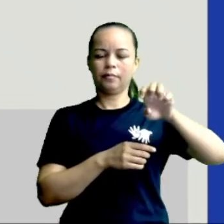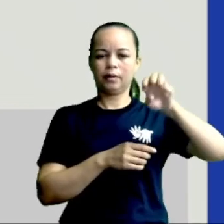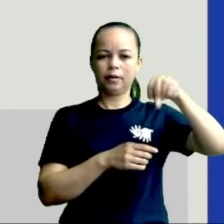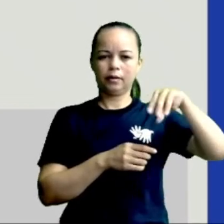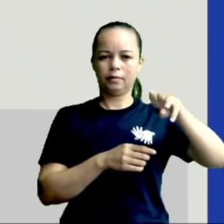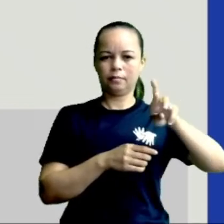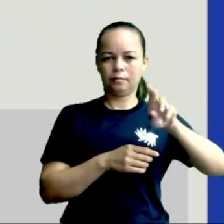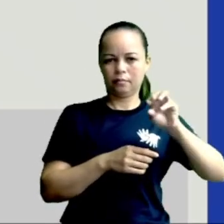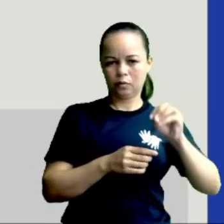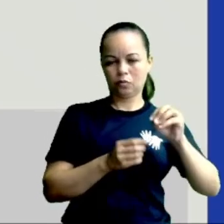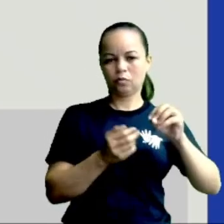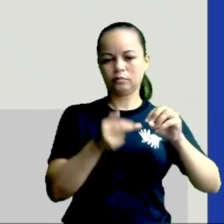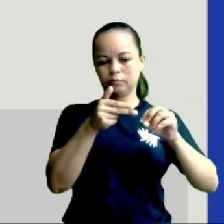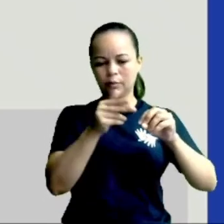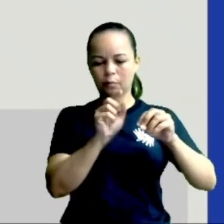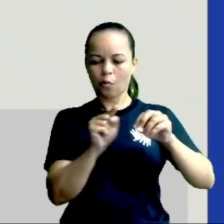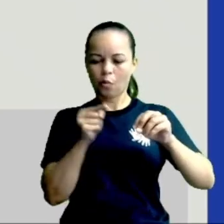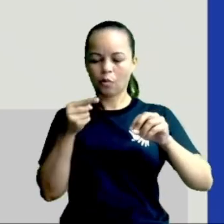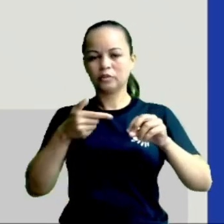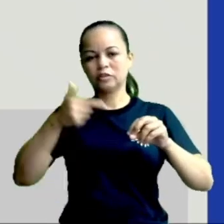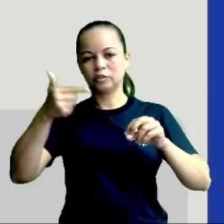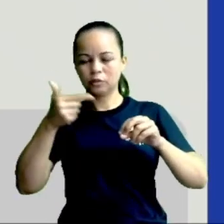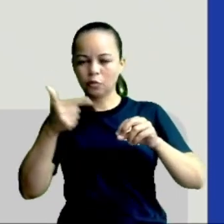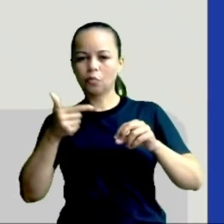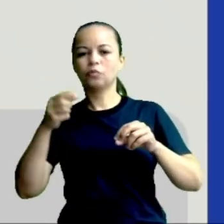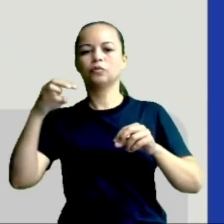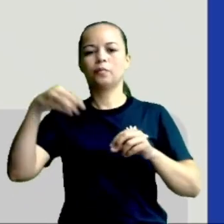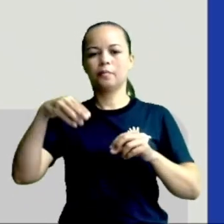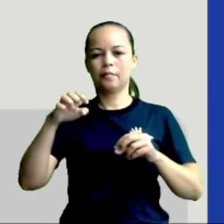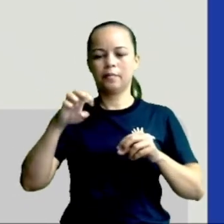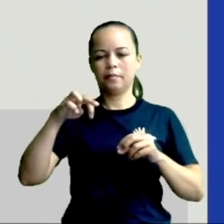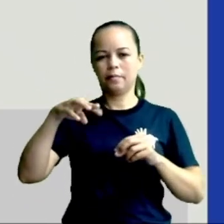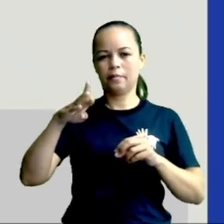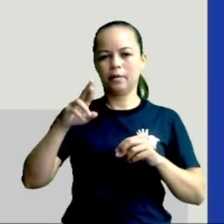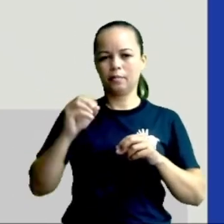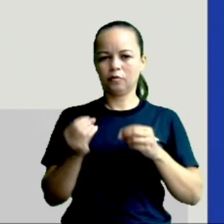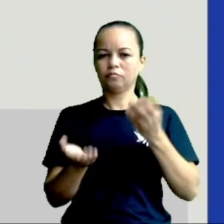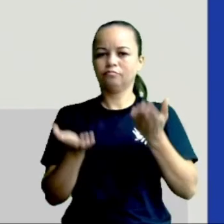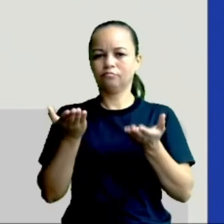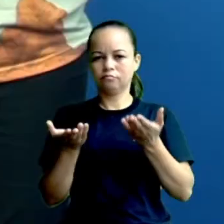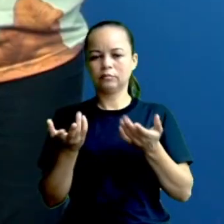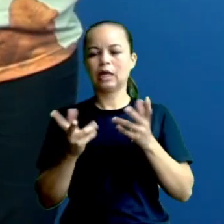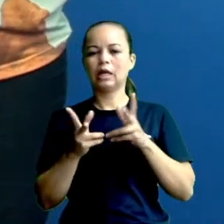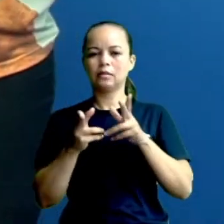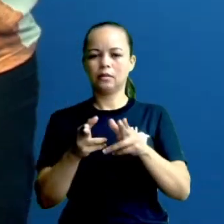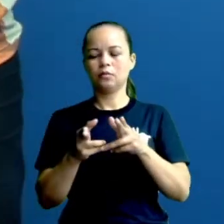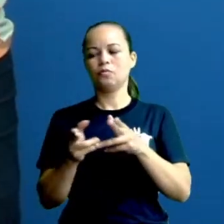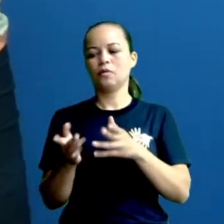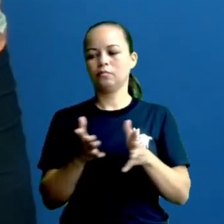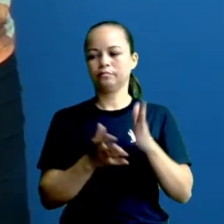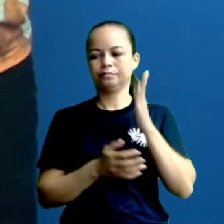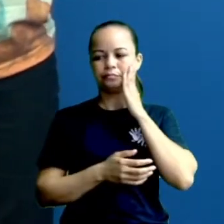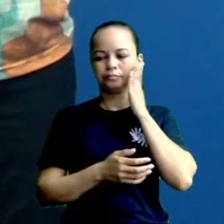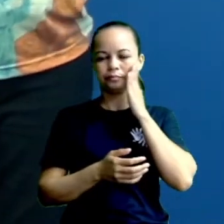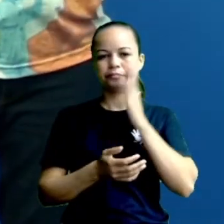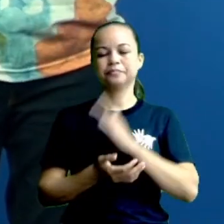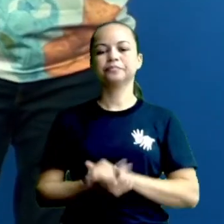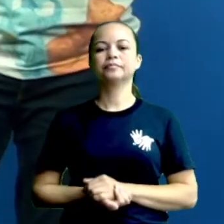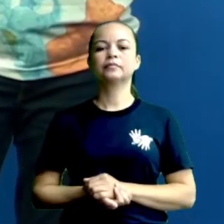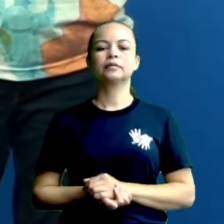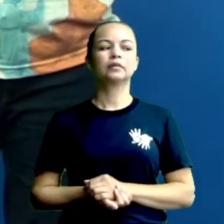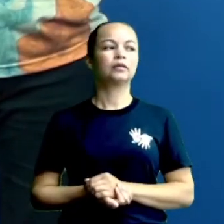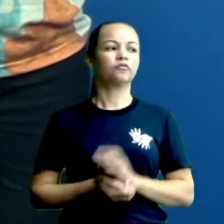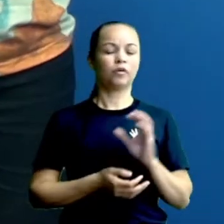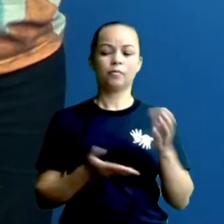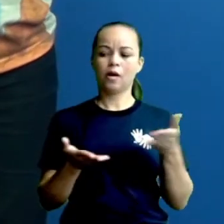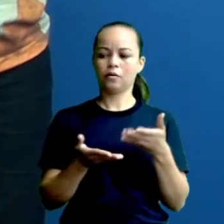como um segundo membro da Igualdade eu vou ter o mesmo resultado mesmo equilíbrio Ok Deu para entender então vamos